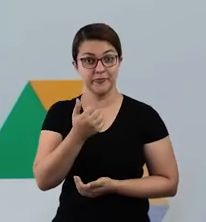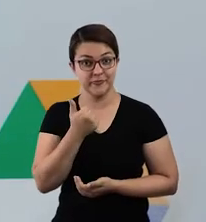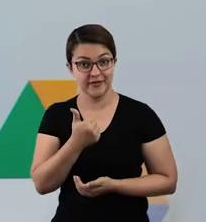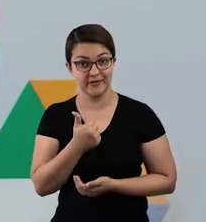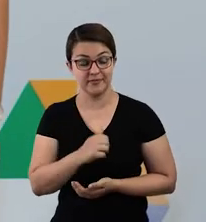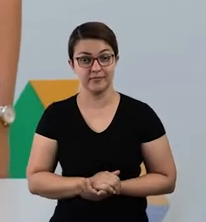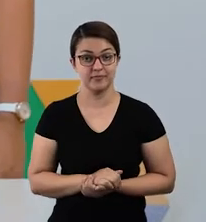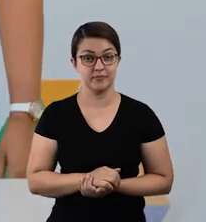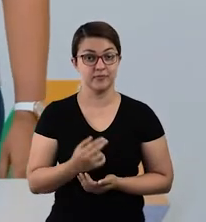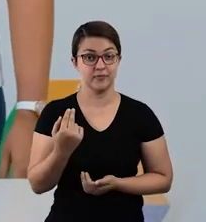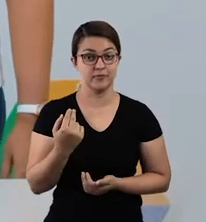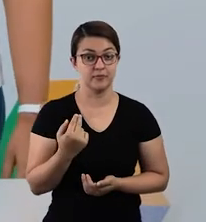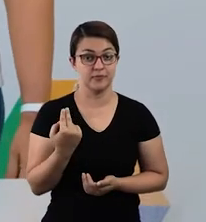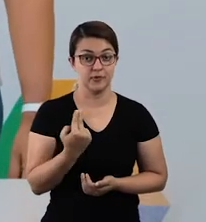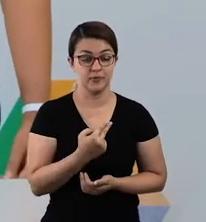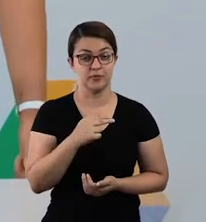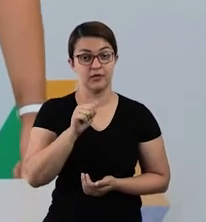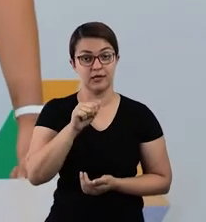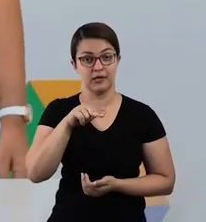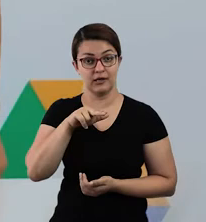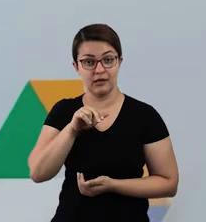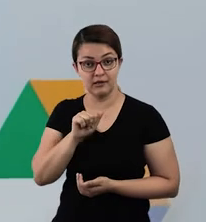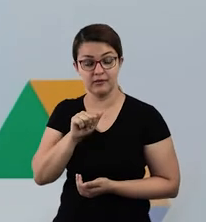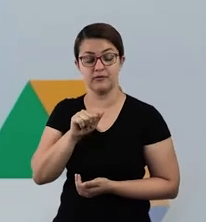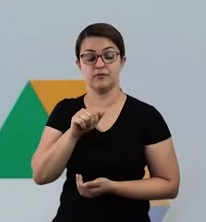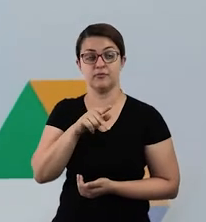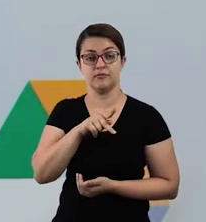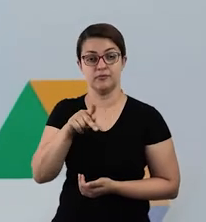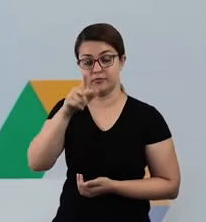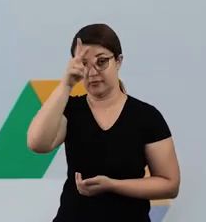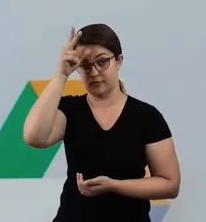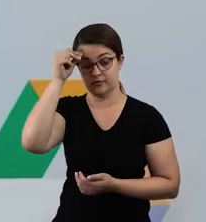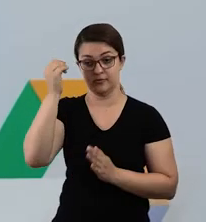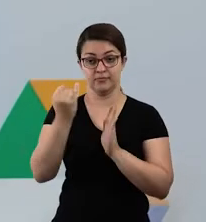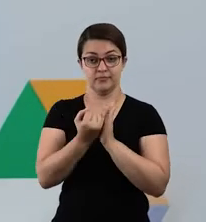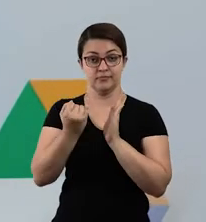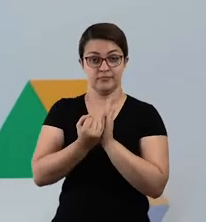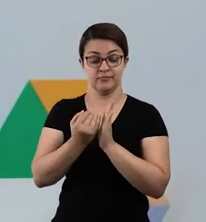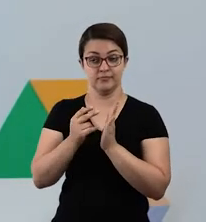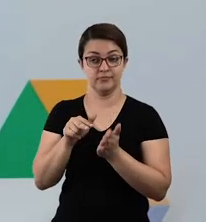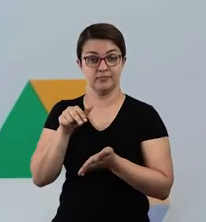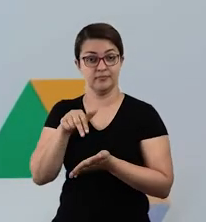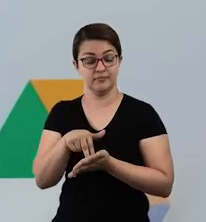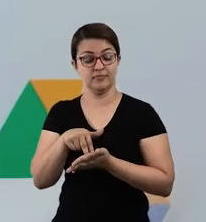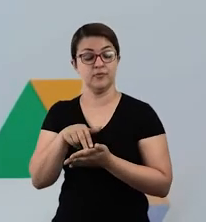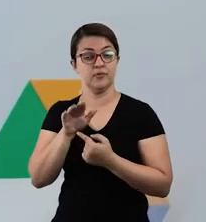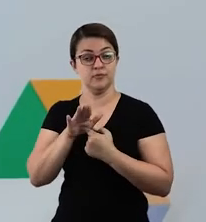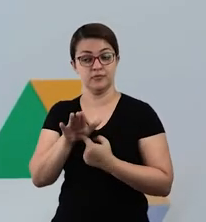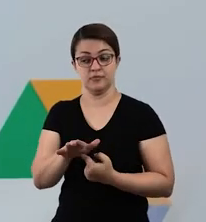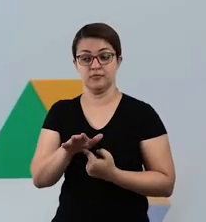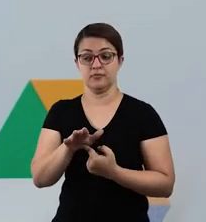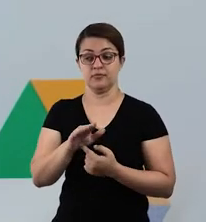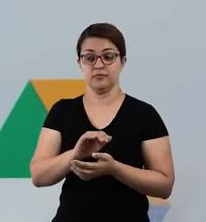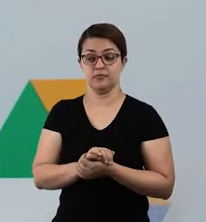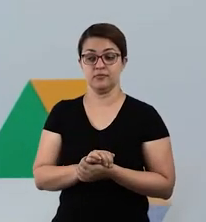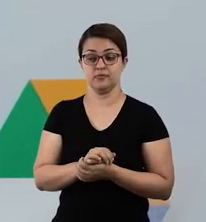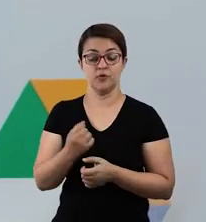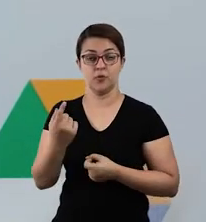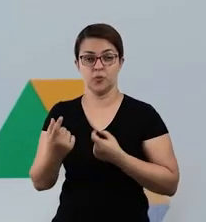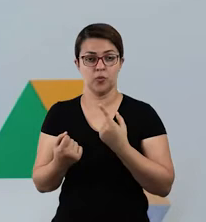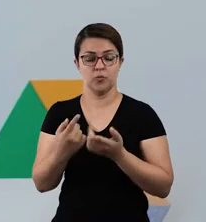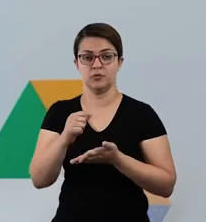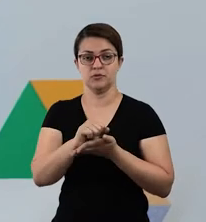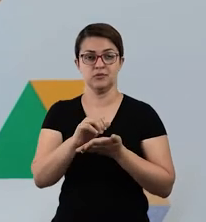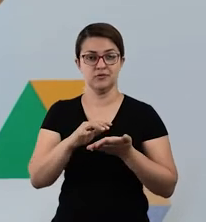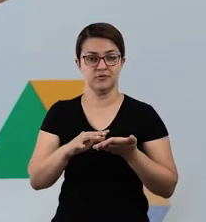pessoal, tudo bem com vocês? Eu sou a professora Ana, da Prefeitura de Itapevi. Estou aqui para apresentar com vocês, mais uma vez,